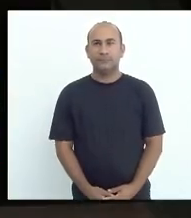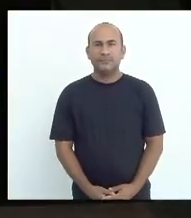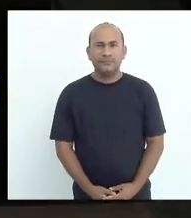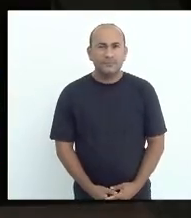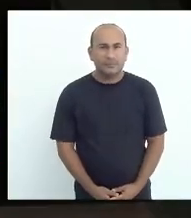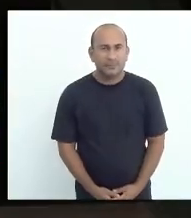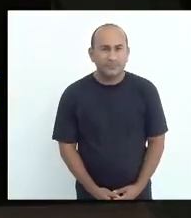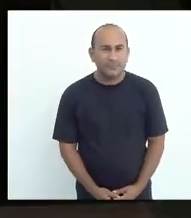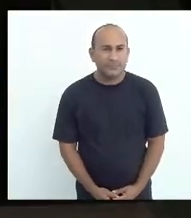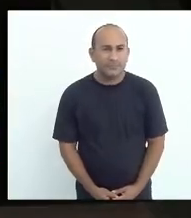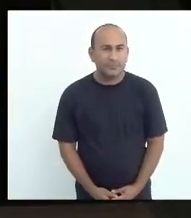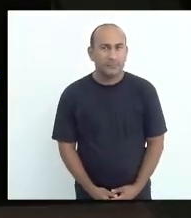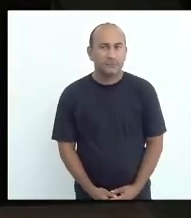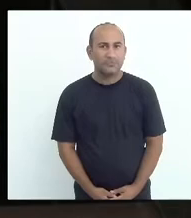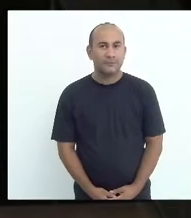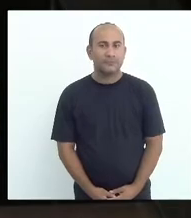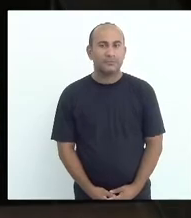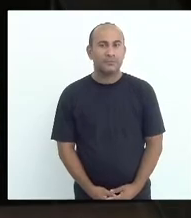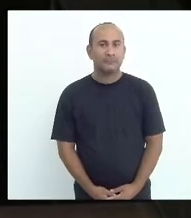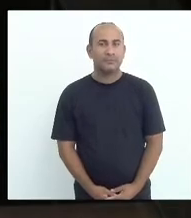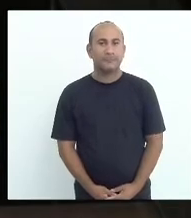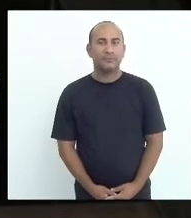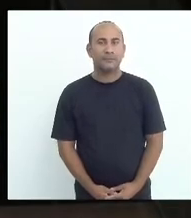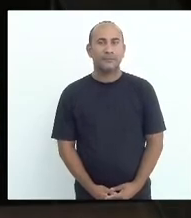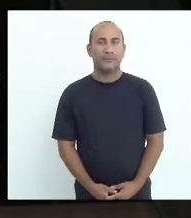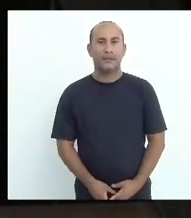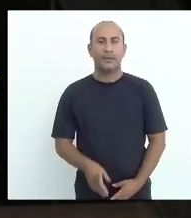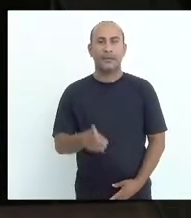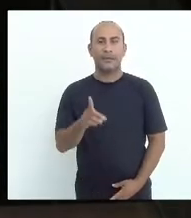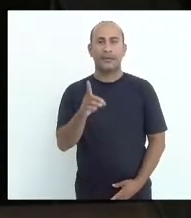deputada Tia Ju,